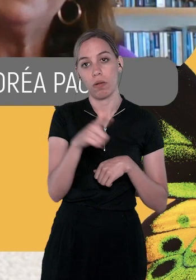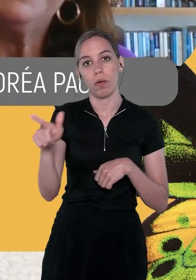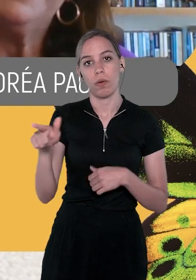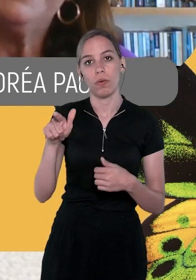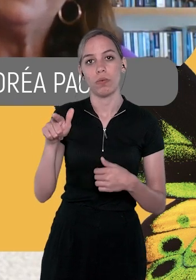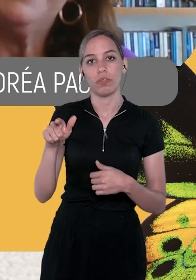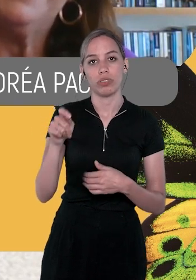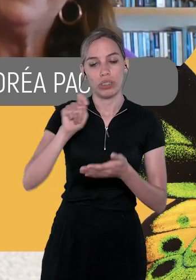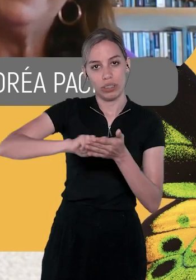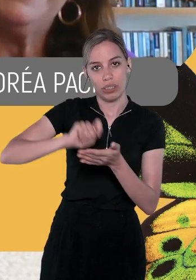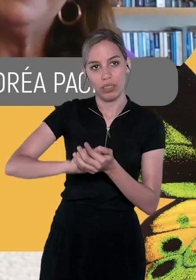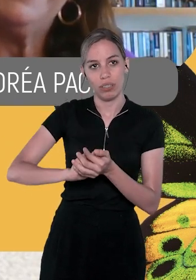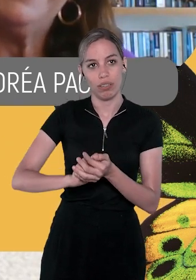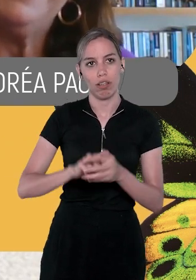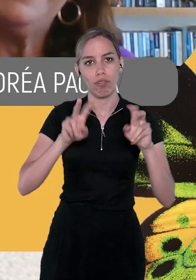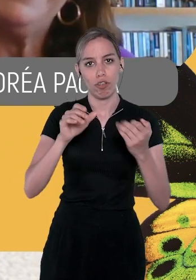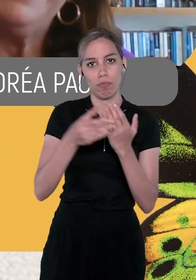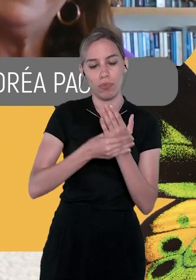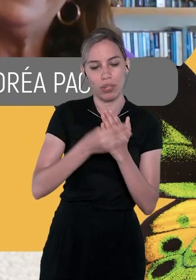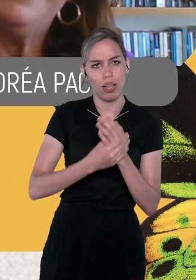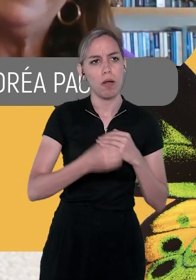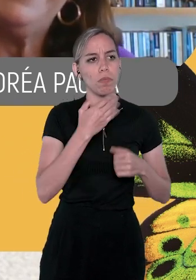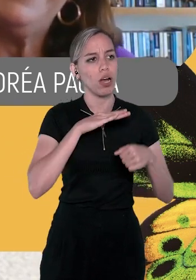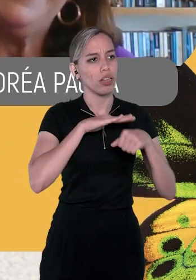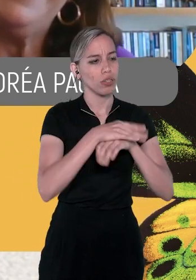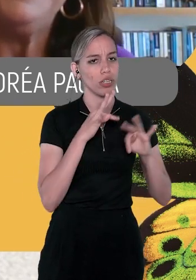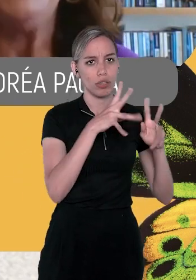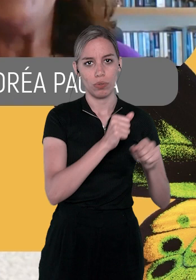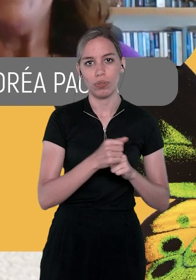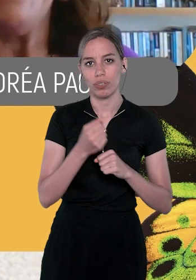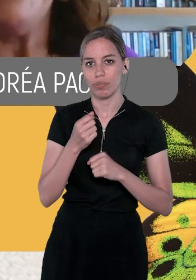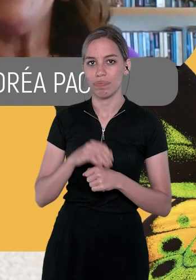autores sobre o Intérprete de Borboletas. Muito boa noite a todos. Boa noite, Sérgio. Boa noite, Andréia.